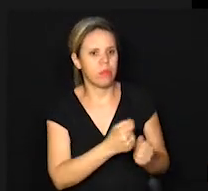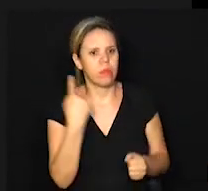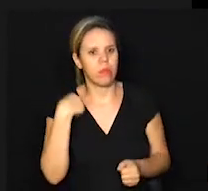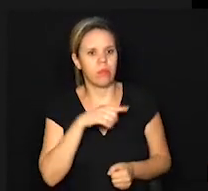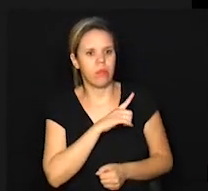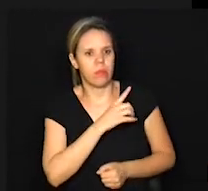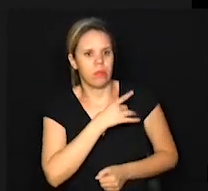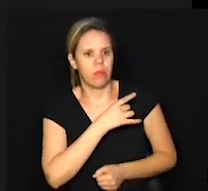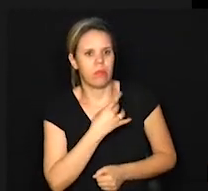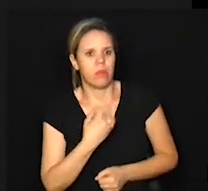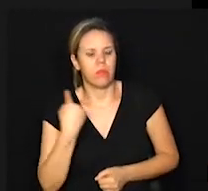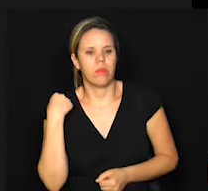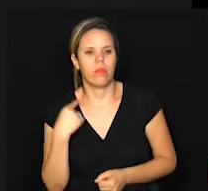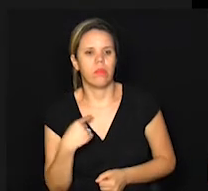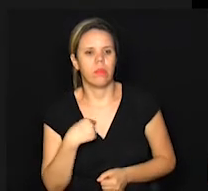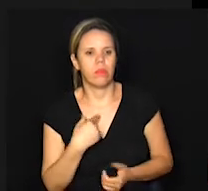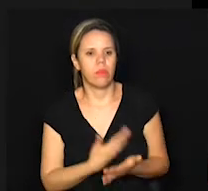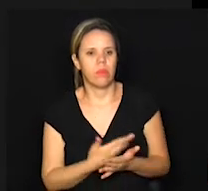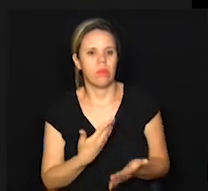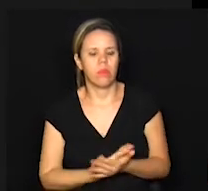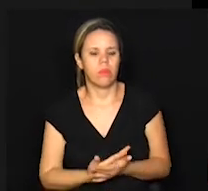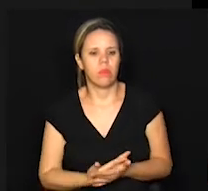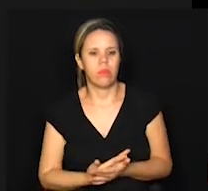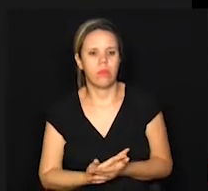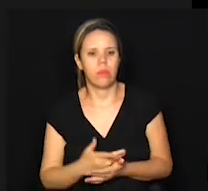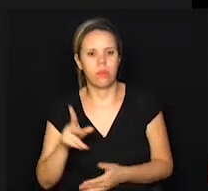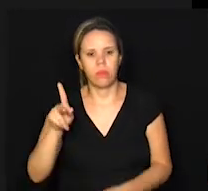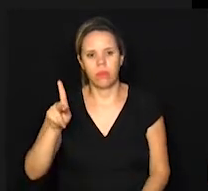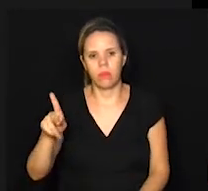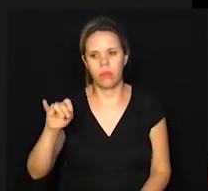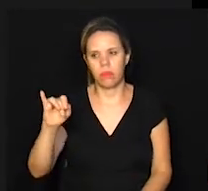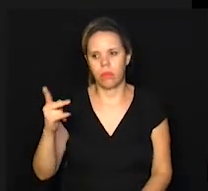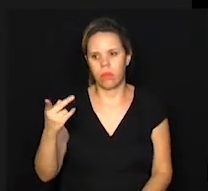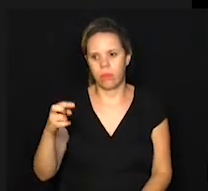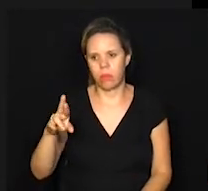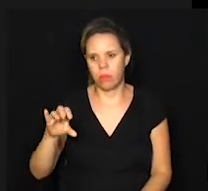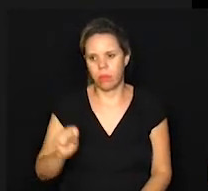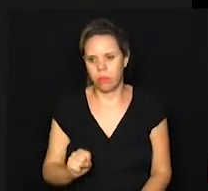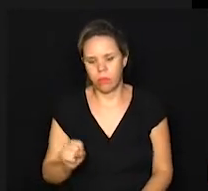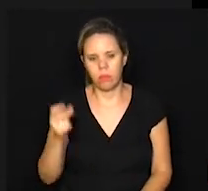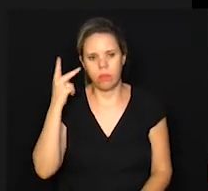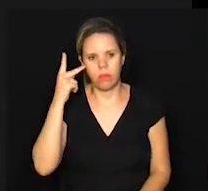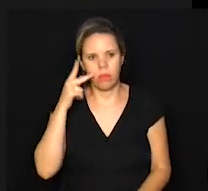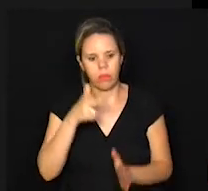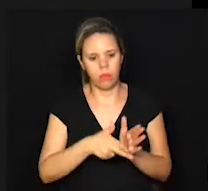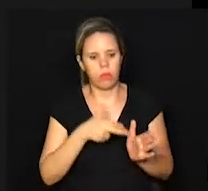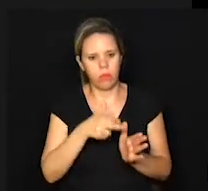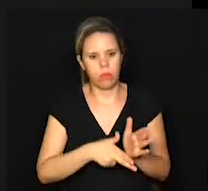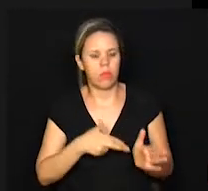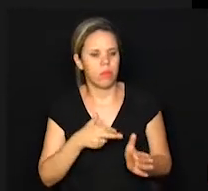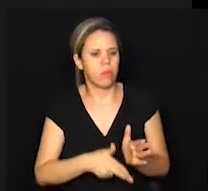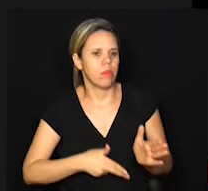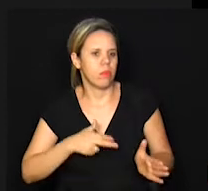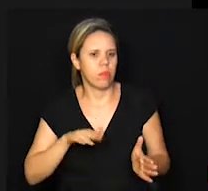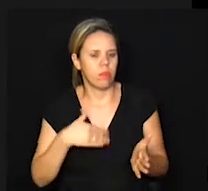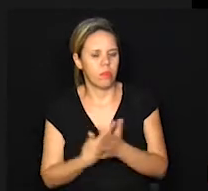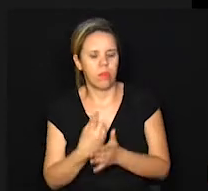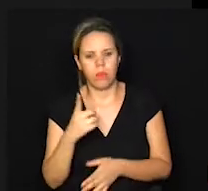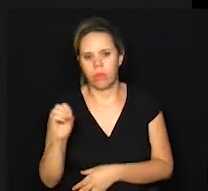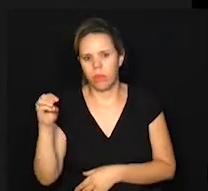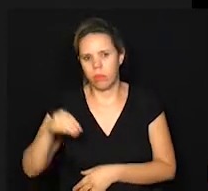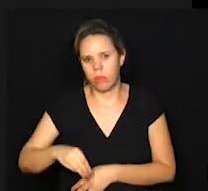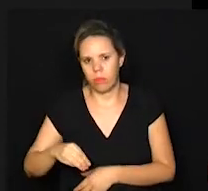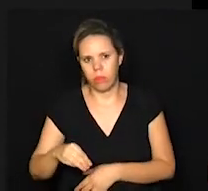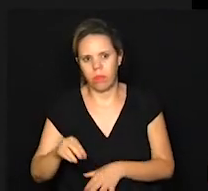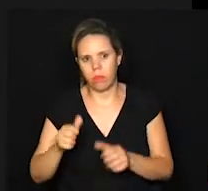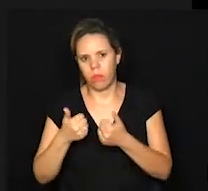medo. Eu estudava no campus Pinheiros e a gente tinha que andar até o metrô mais ou menos uns 10 minutos. Ou para pegar